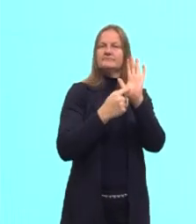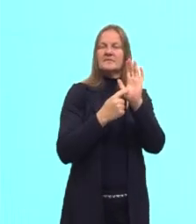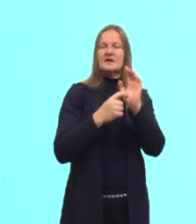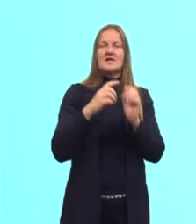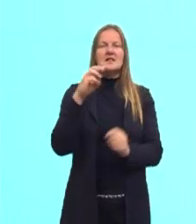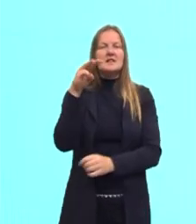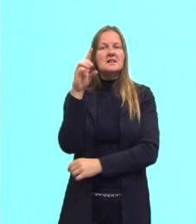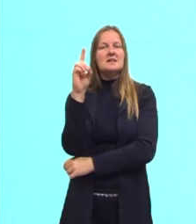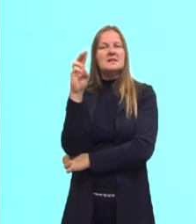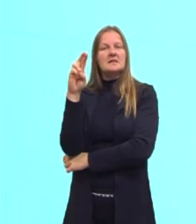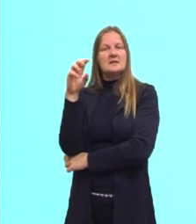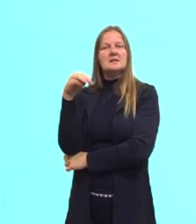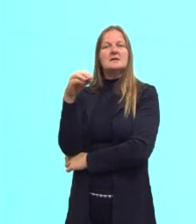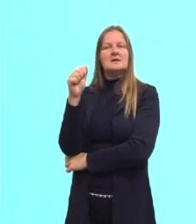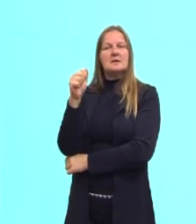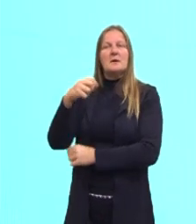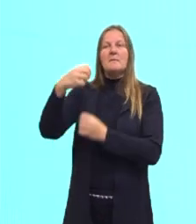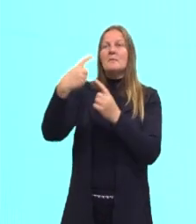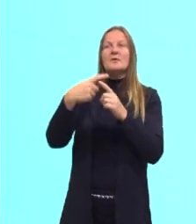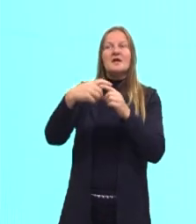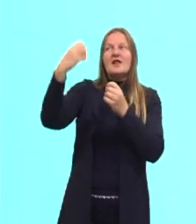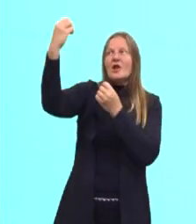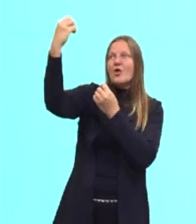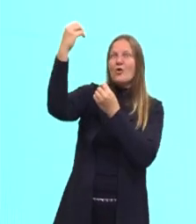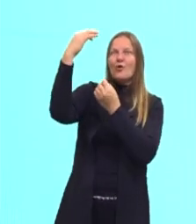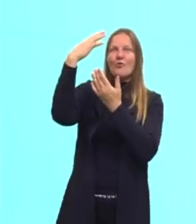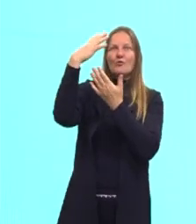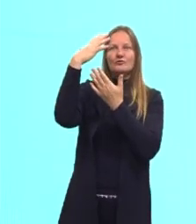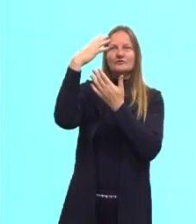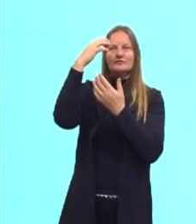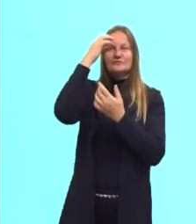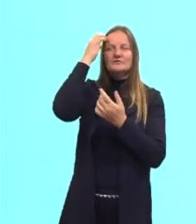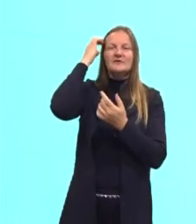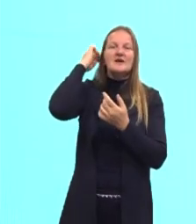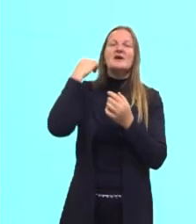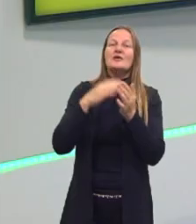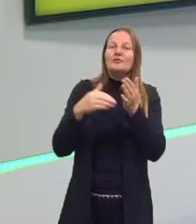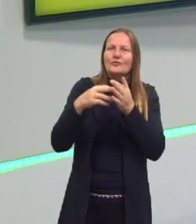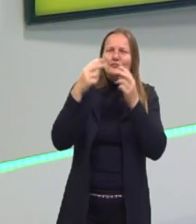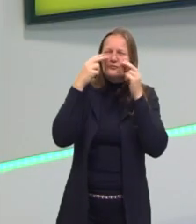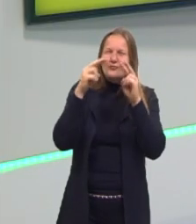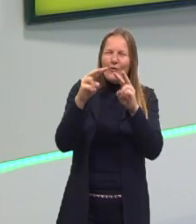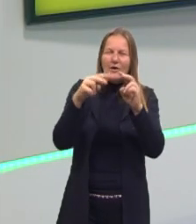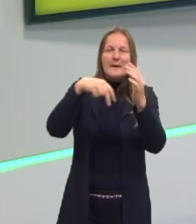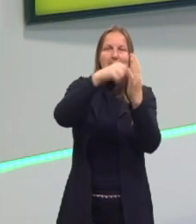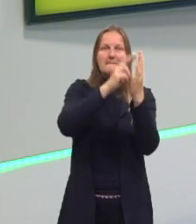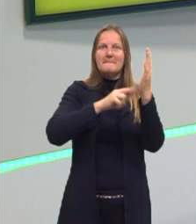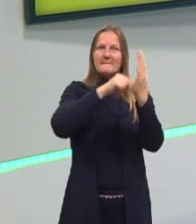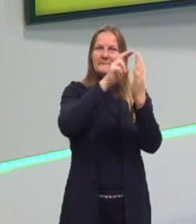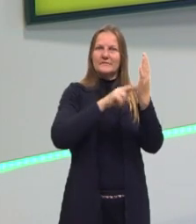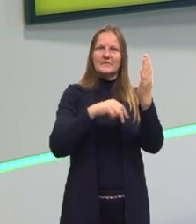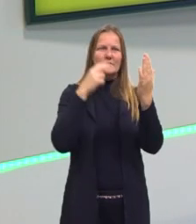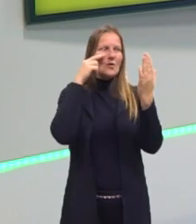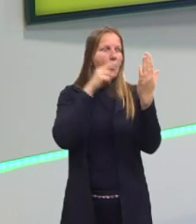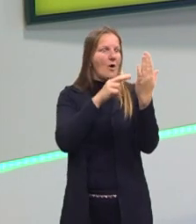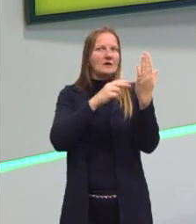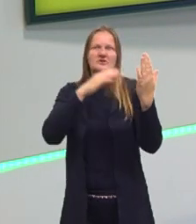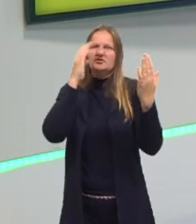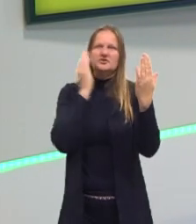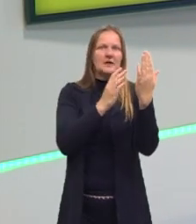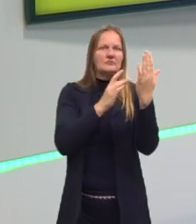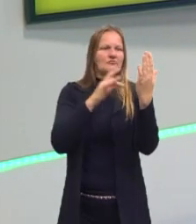dramaticidade através da sua luminosidade percebam que todos nós a olhar para essa pintura nós olhamos